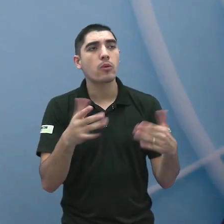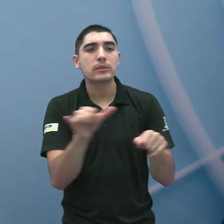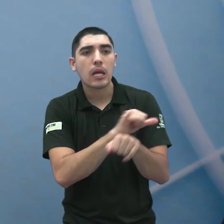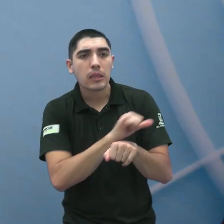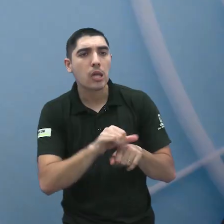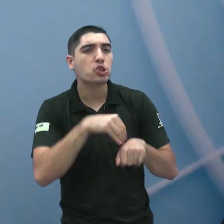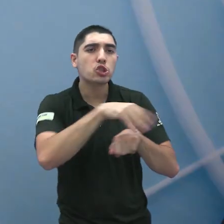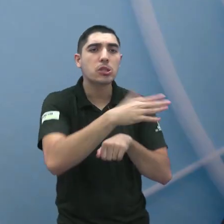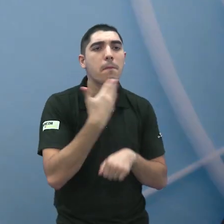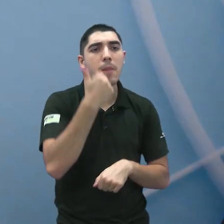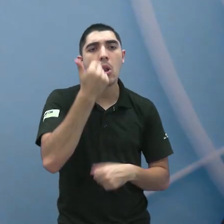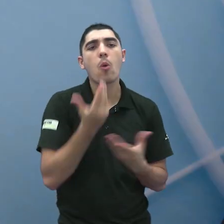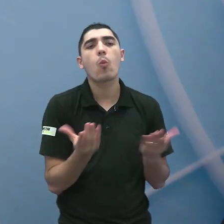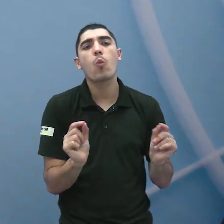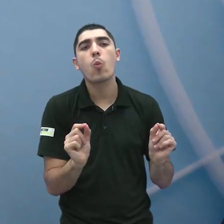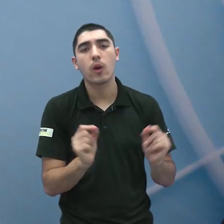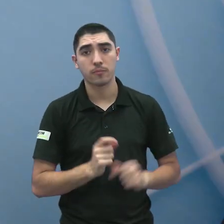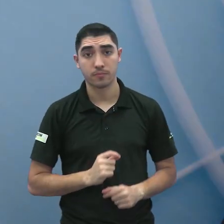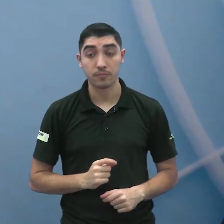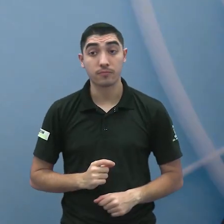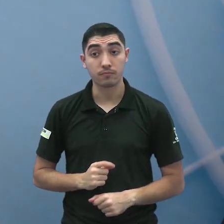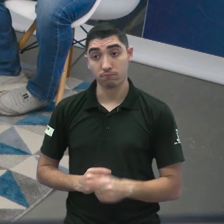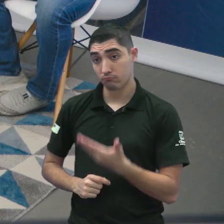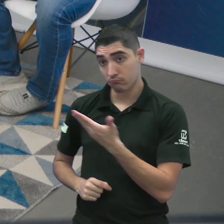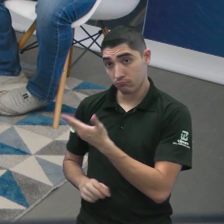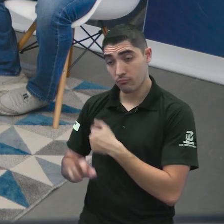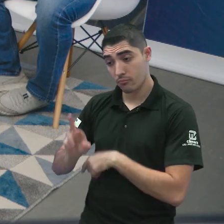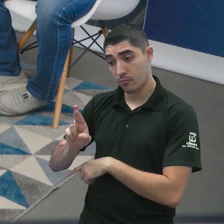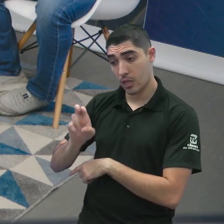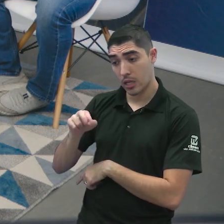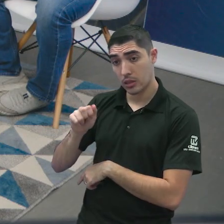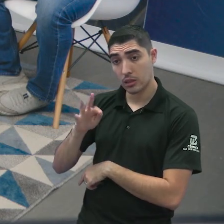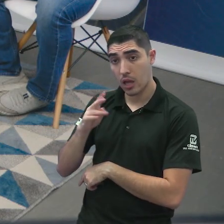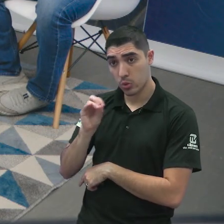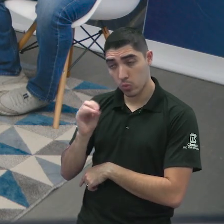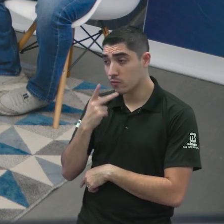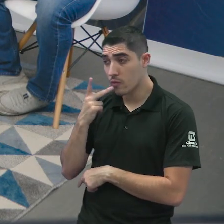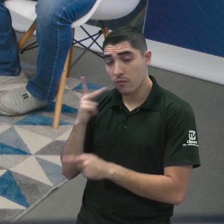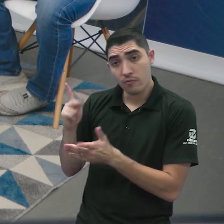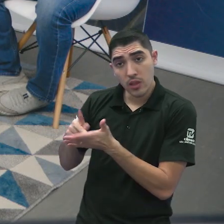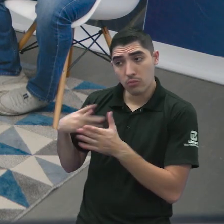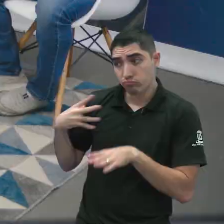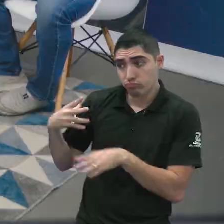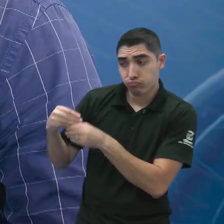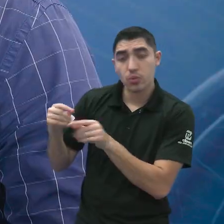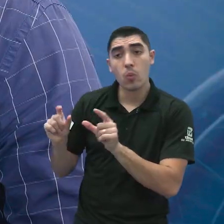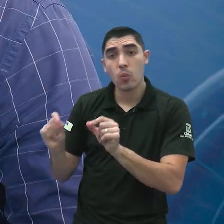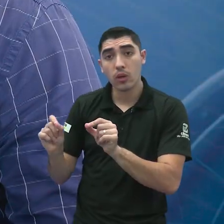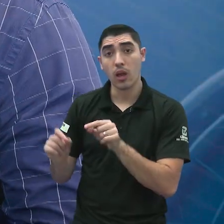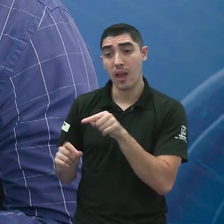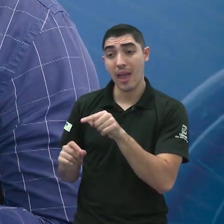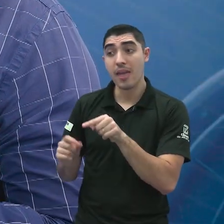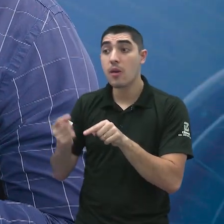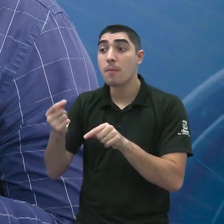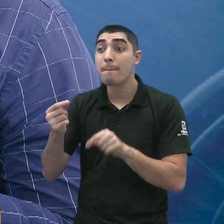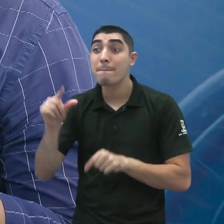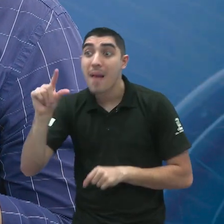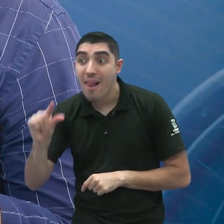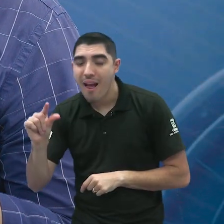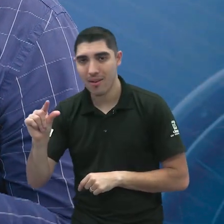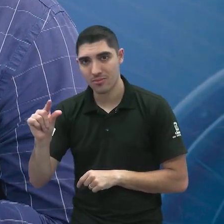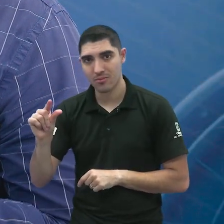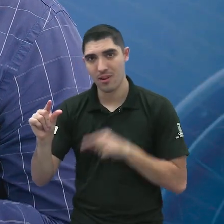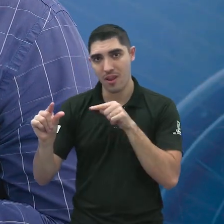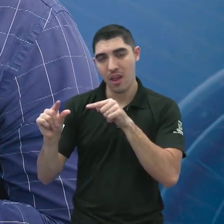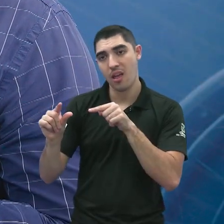começando? A vantagem é um pouco que o Renato acabou de comentar, que por a barreira ser super baixa hoje de